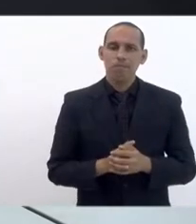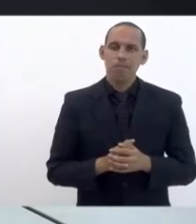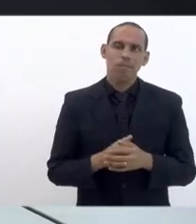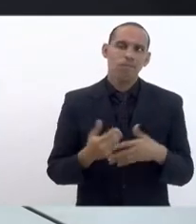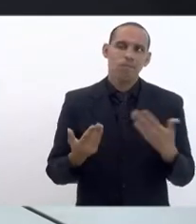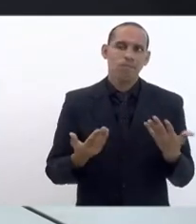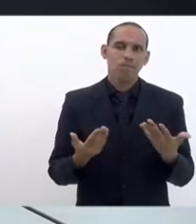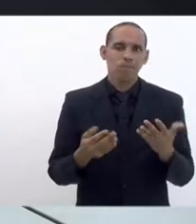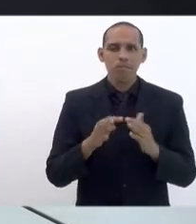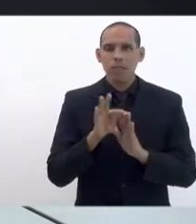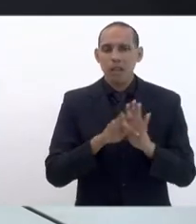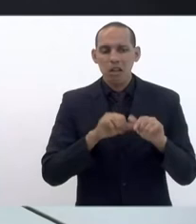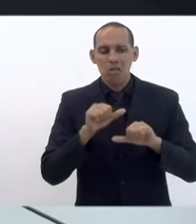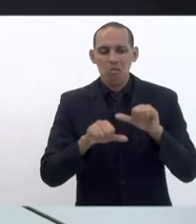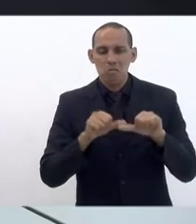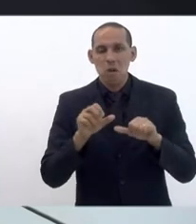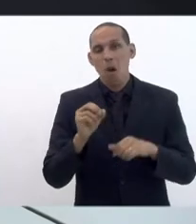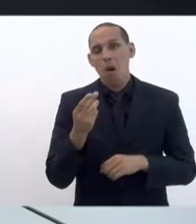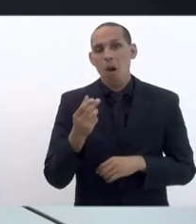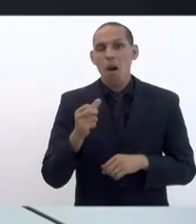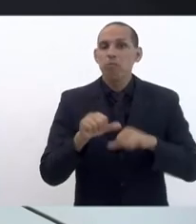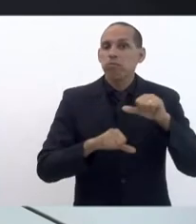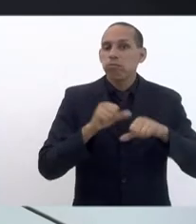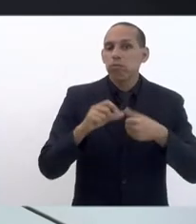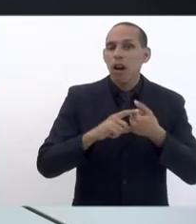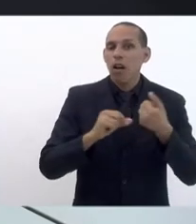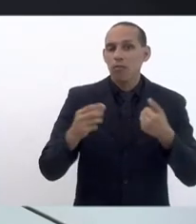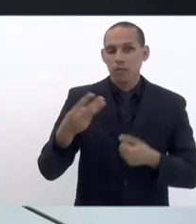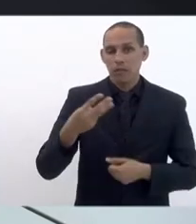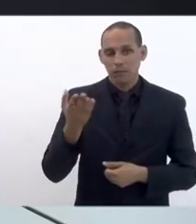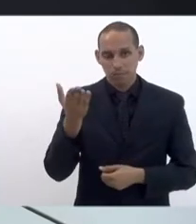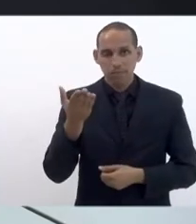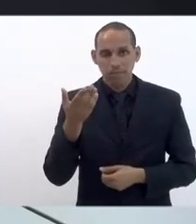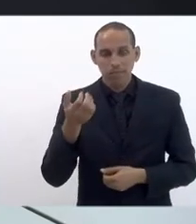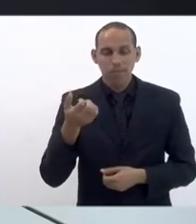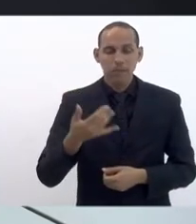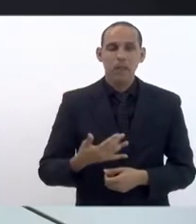talvez modificando o artigo 3º, como Vossa Excelência citou, dar a redação